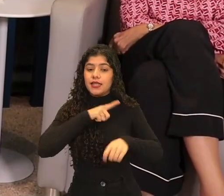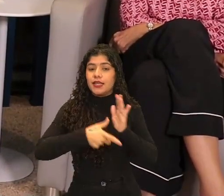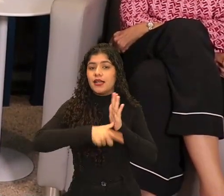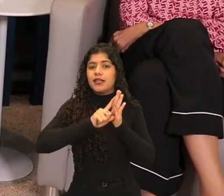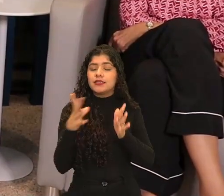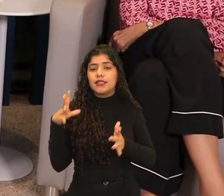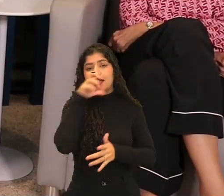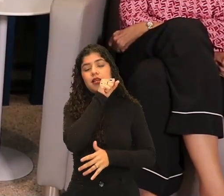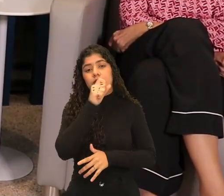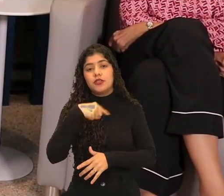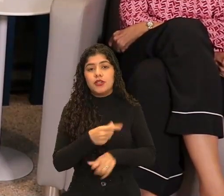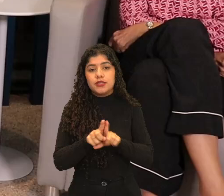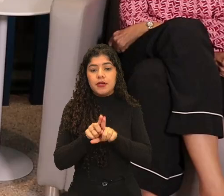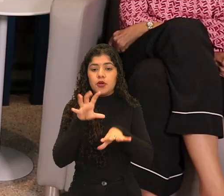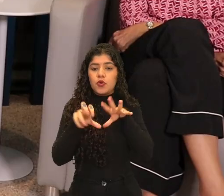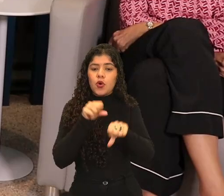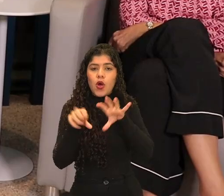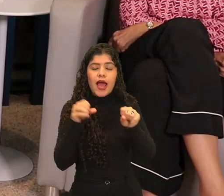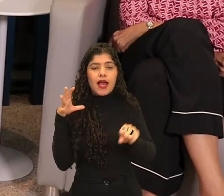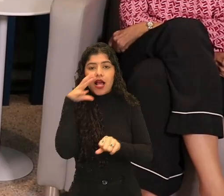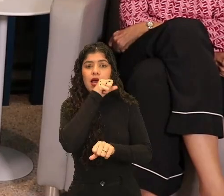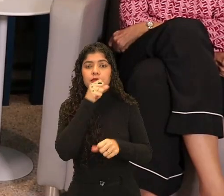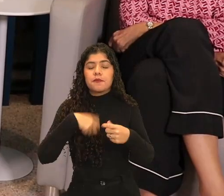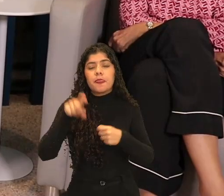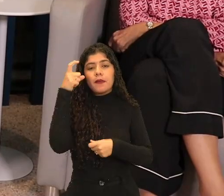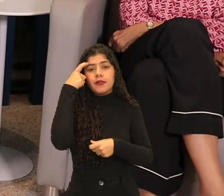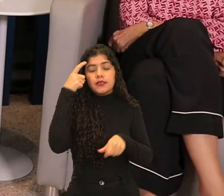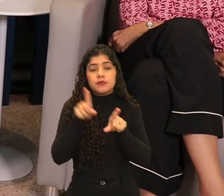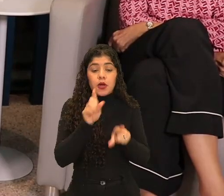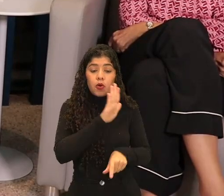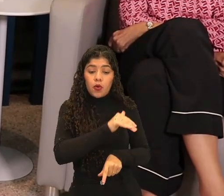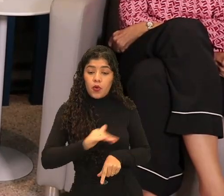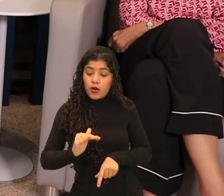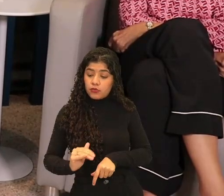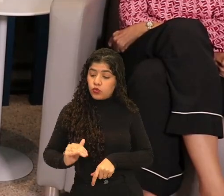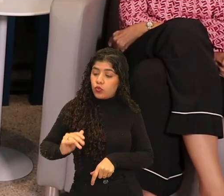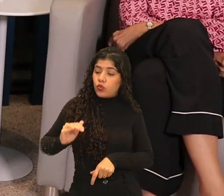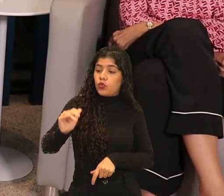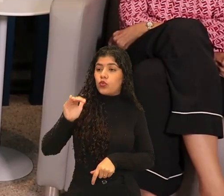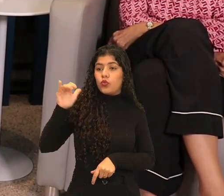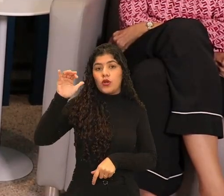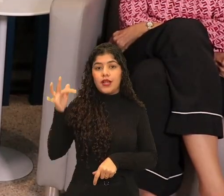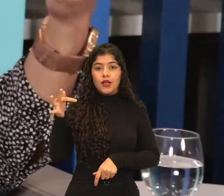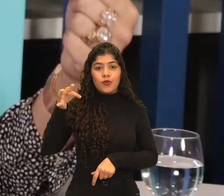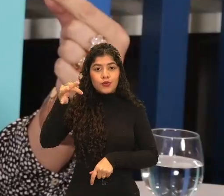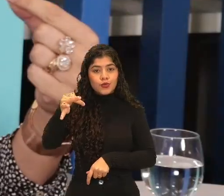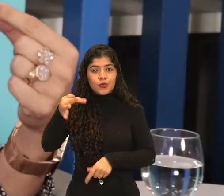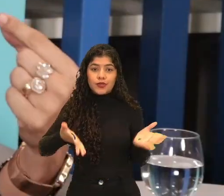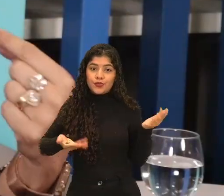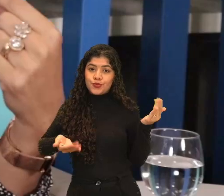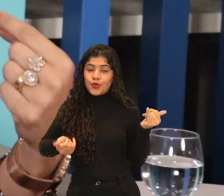cedo, né? Da gente ir em busca rápido e pensar nessa criança que vai crescer, que no futuro vai ser um jovem, um